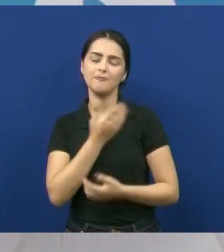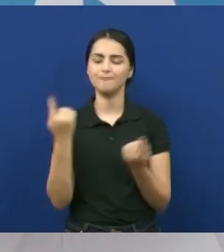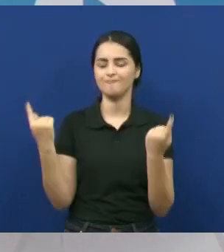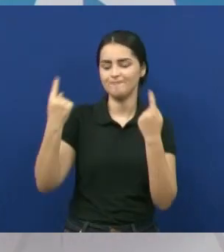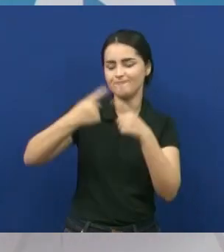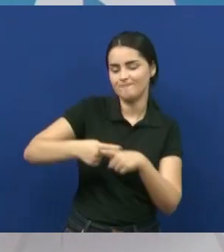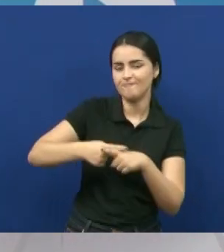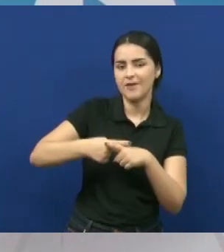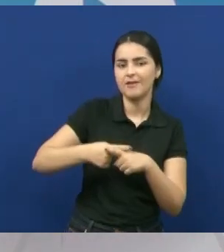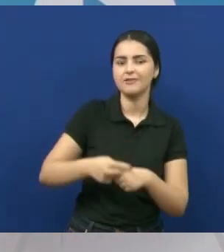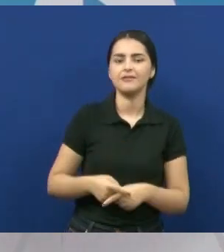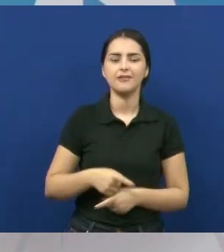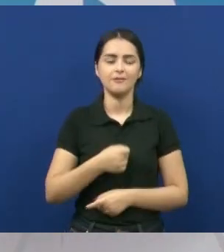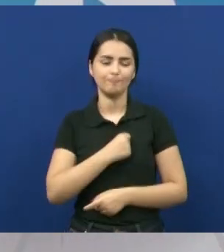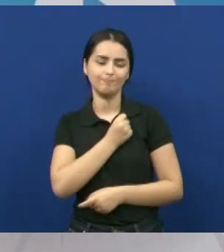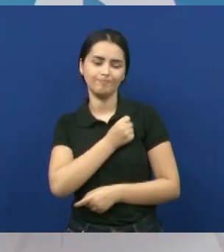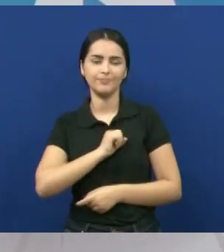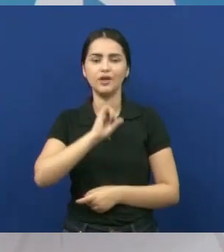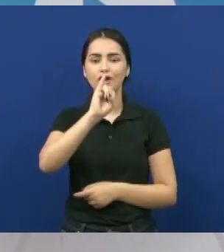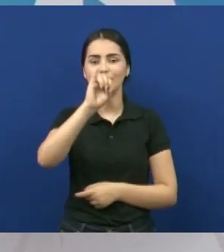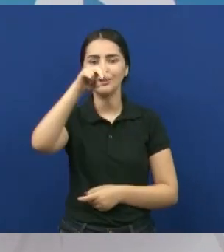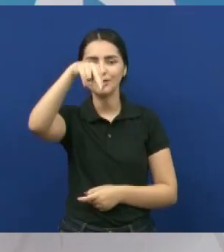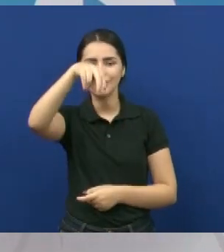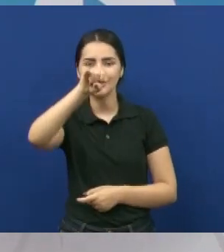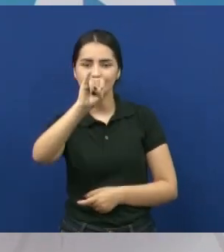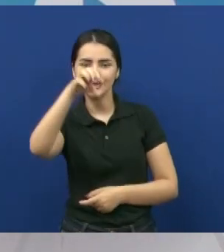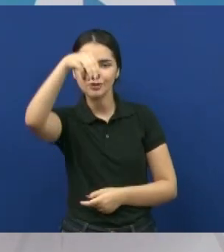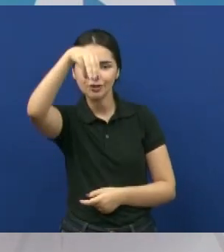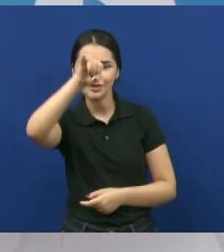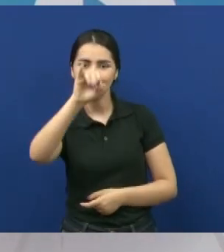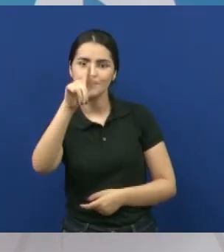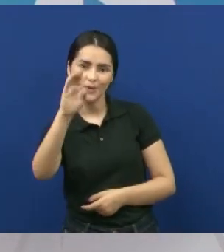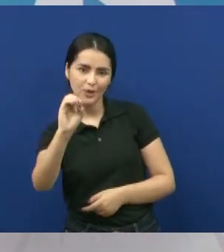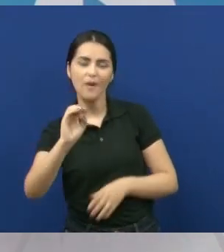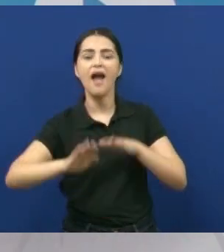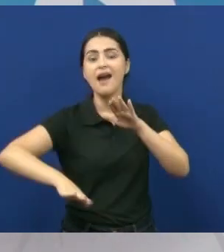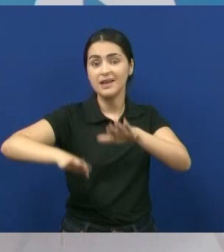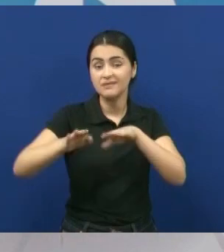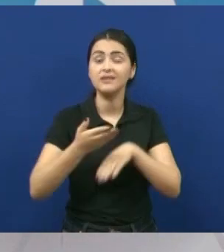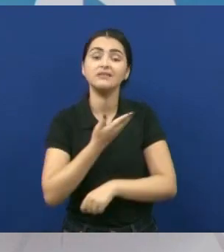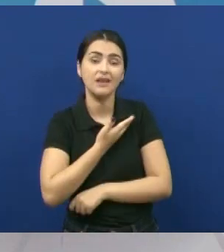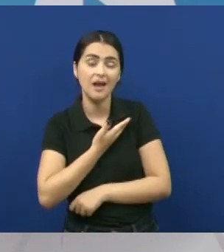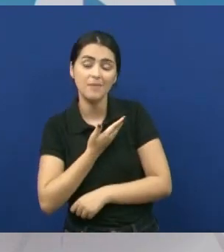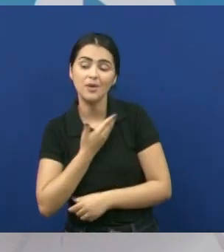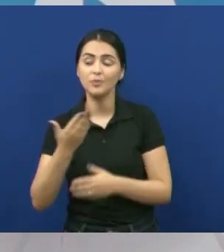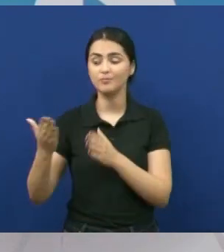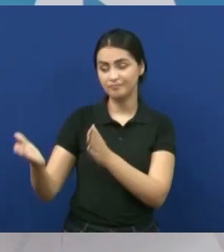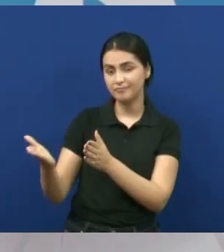versus inimigo. Em um determinado momento você é amigo, aliado, e em